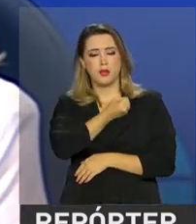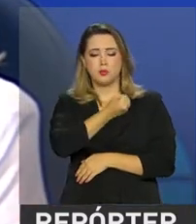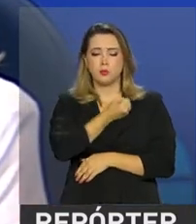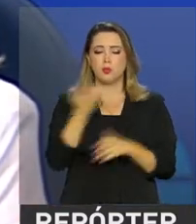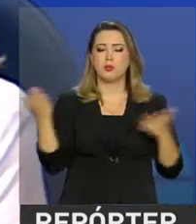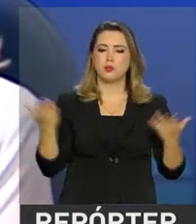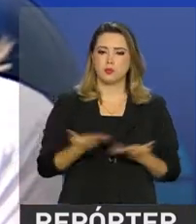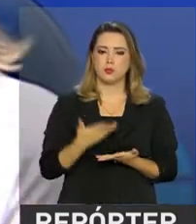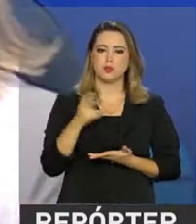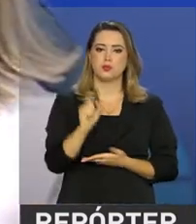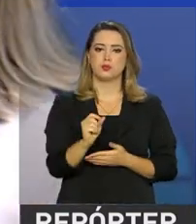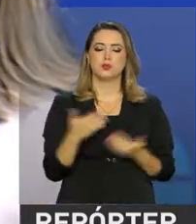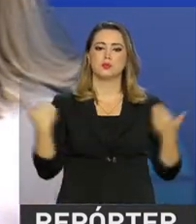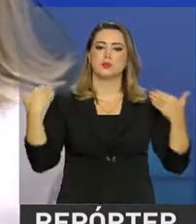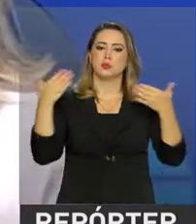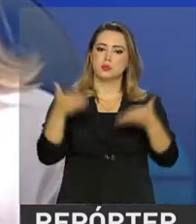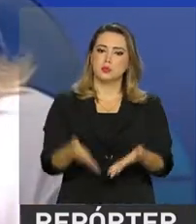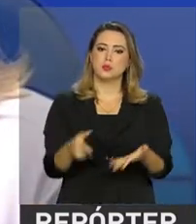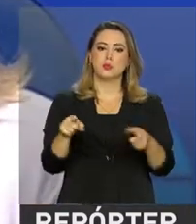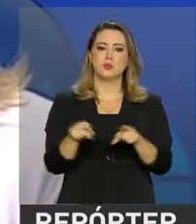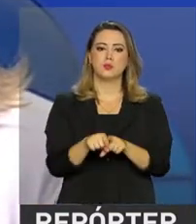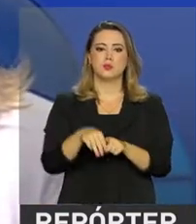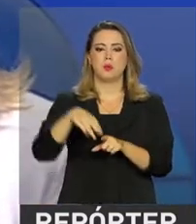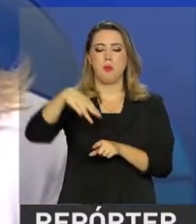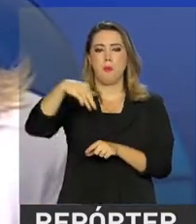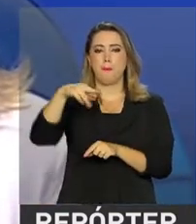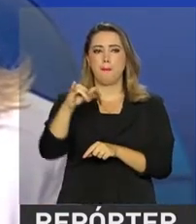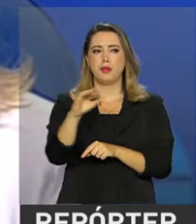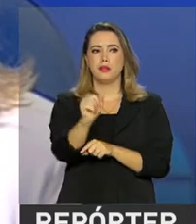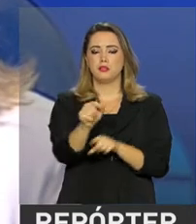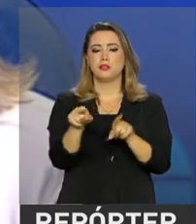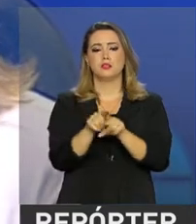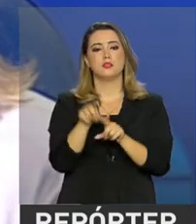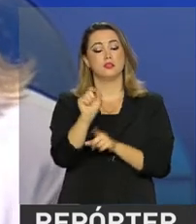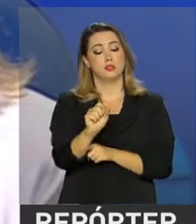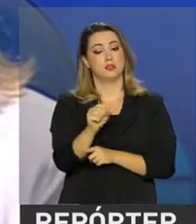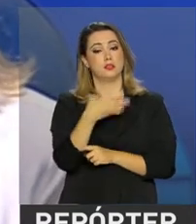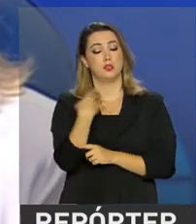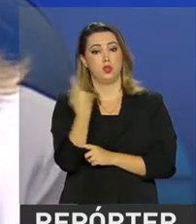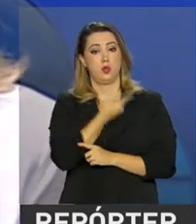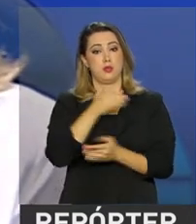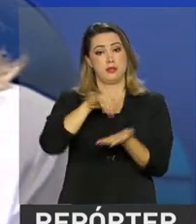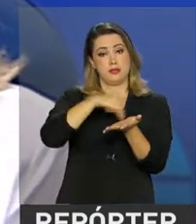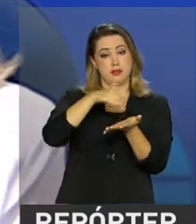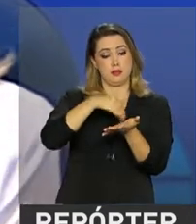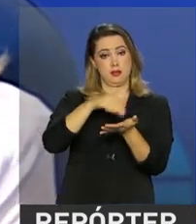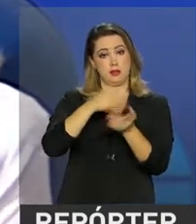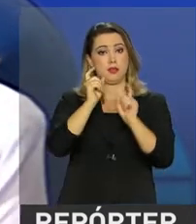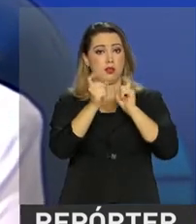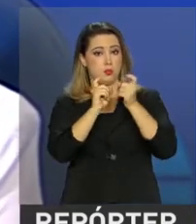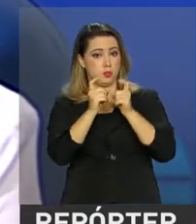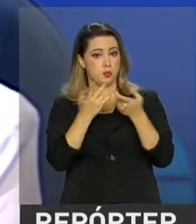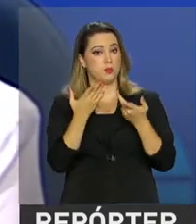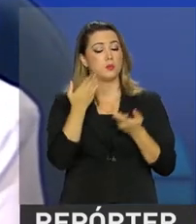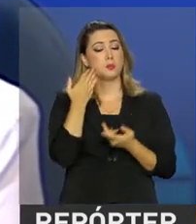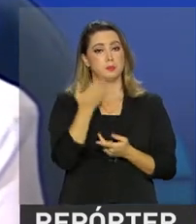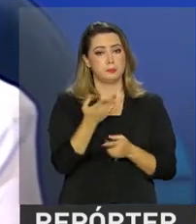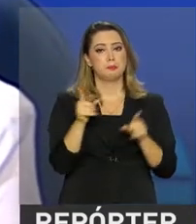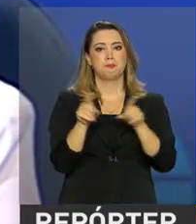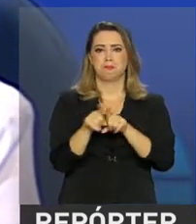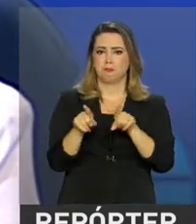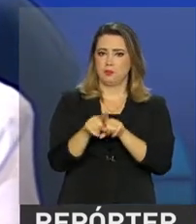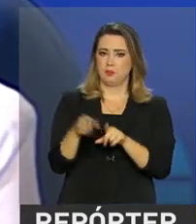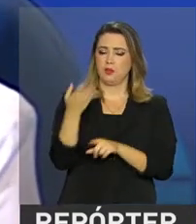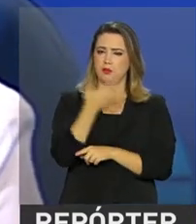aqui a participação da professora Maria Helena Guimarães Castro, nossa secretária executiva, e